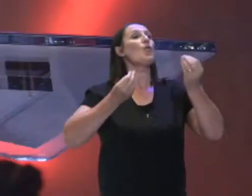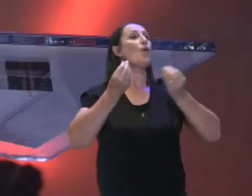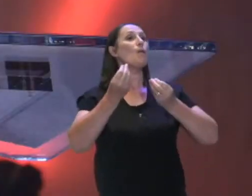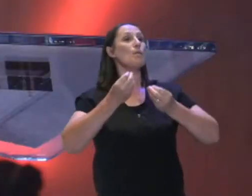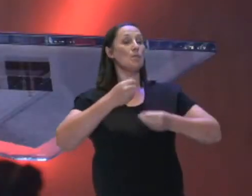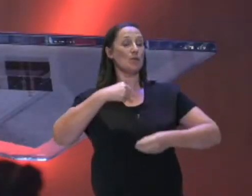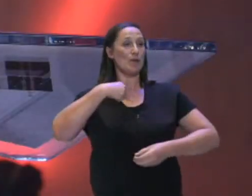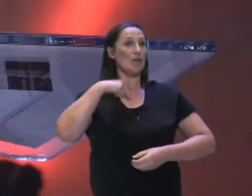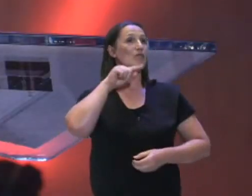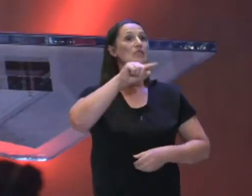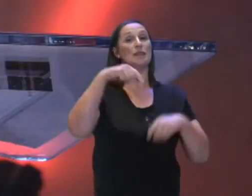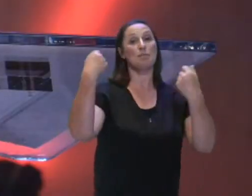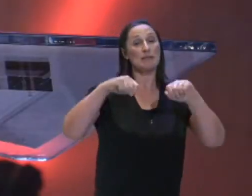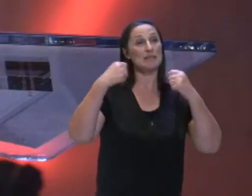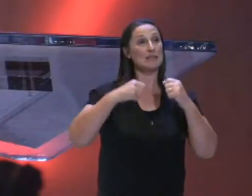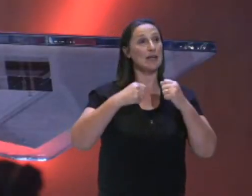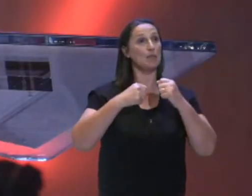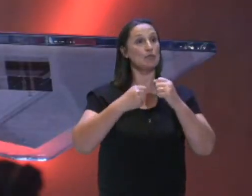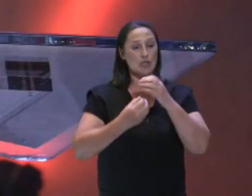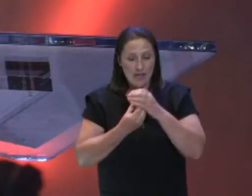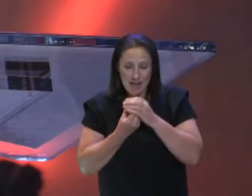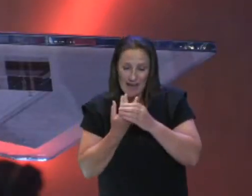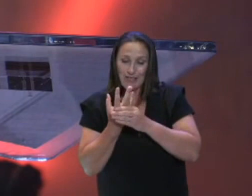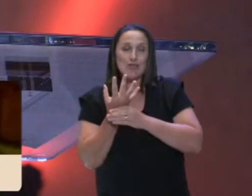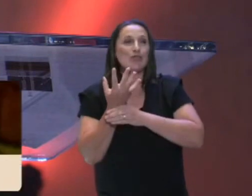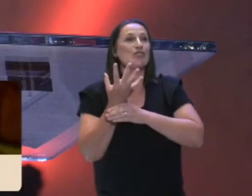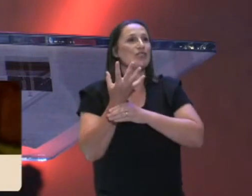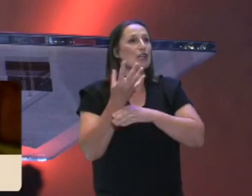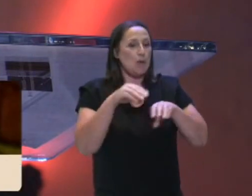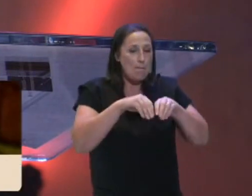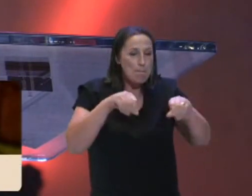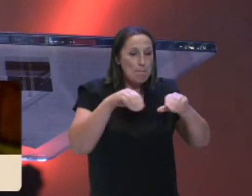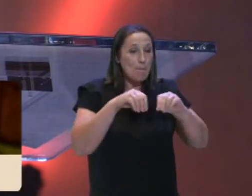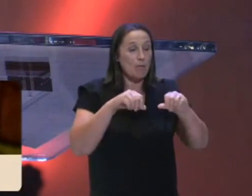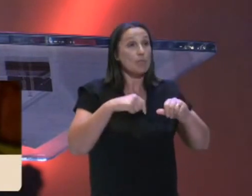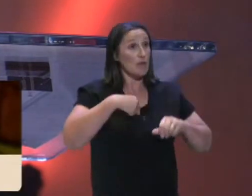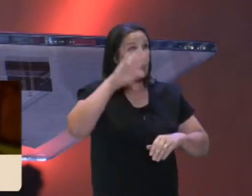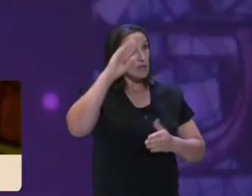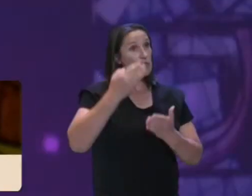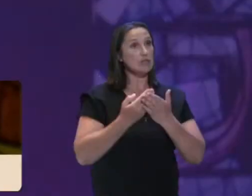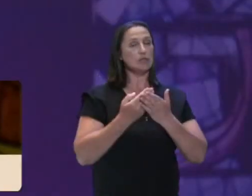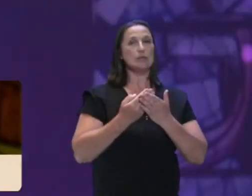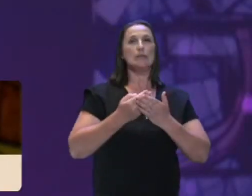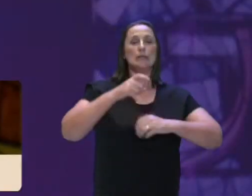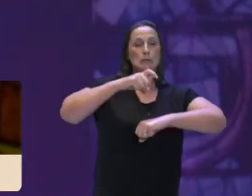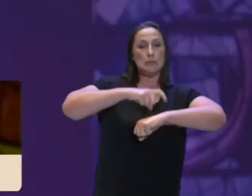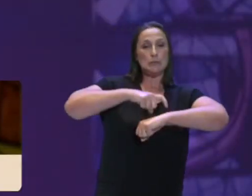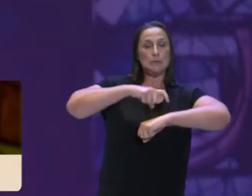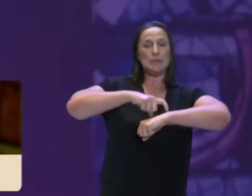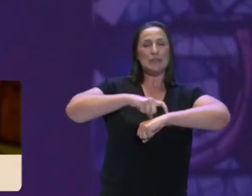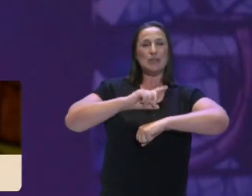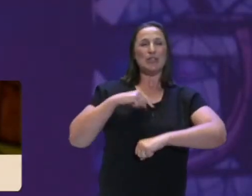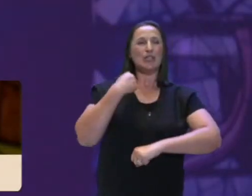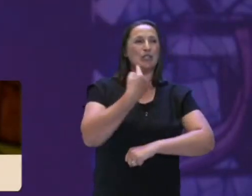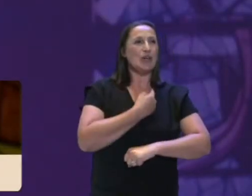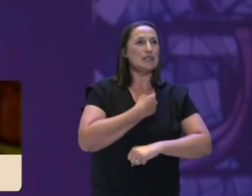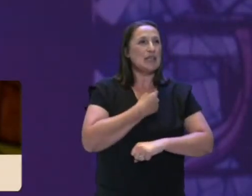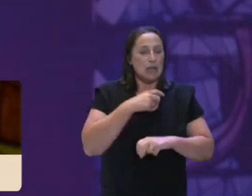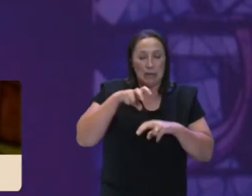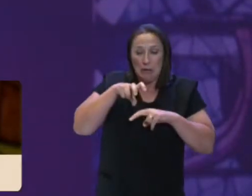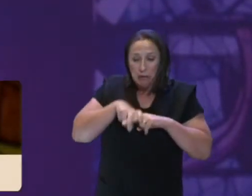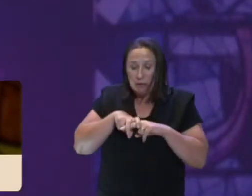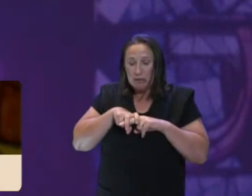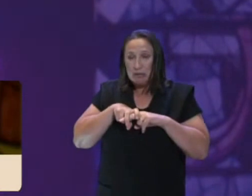cinzas, em várias áreas. E eu tenho dito que em alguns momentos da nossa vida a gente fica aninhado, fica num ninho,